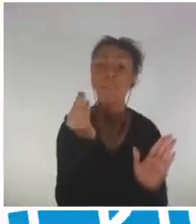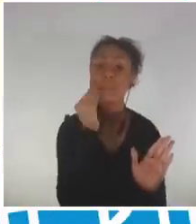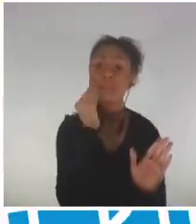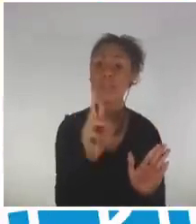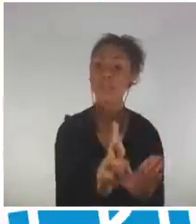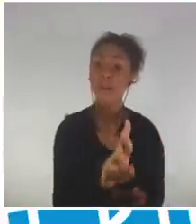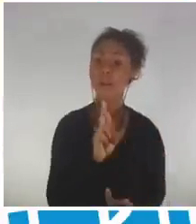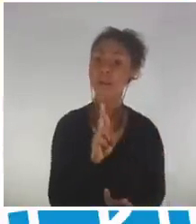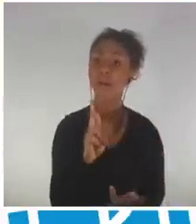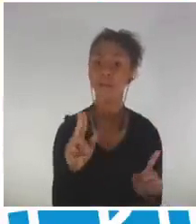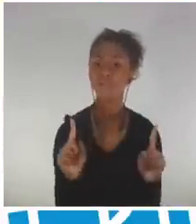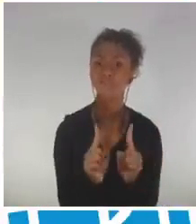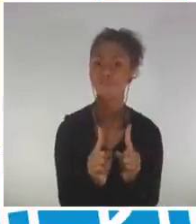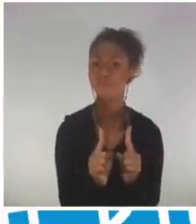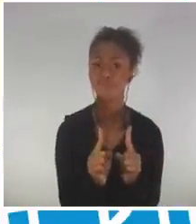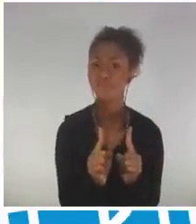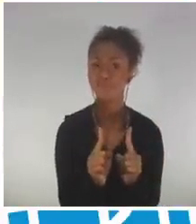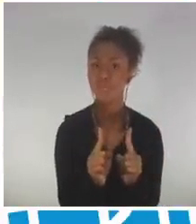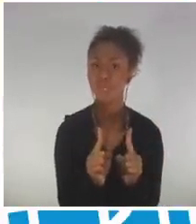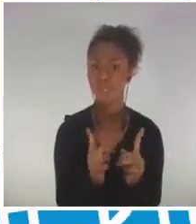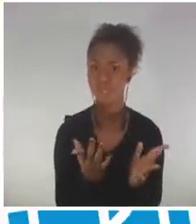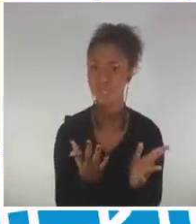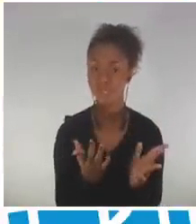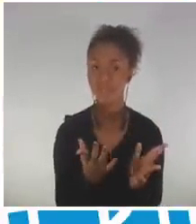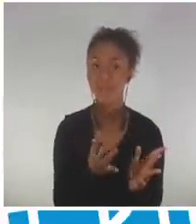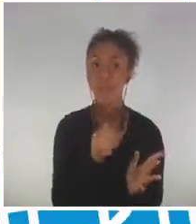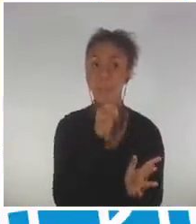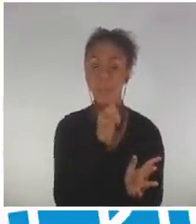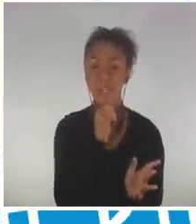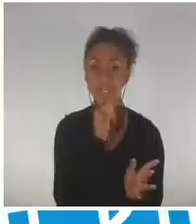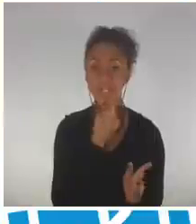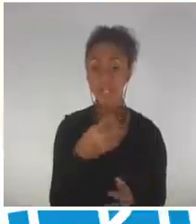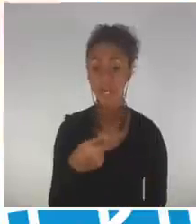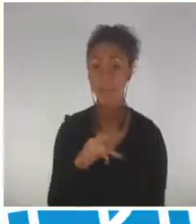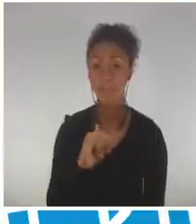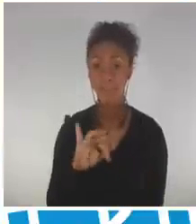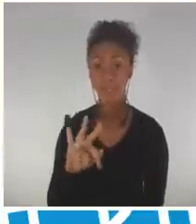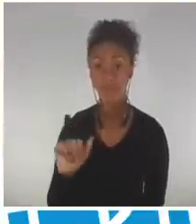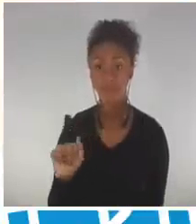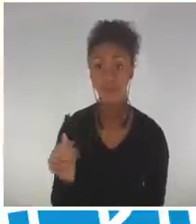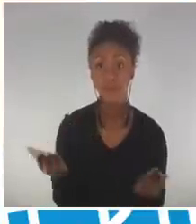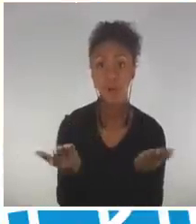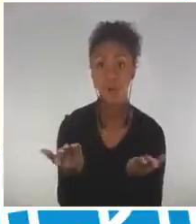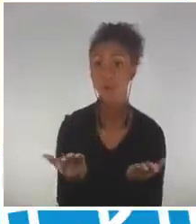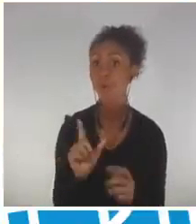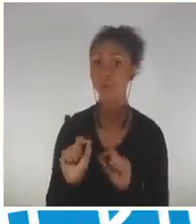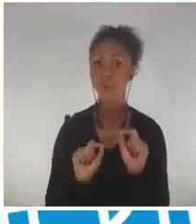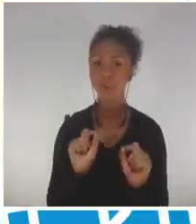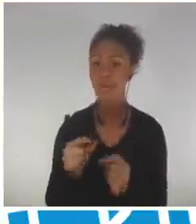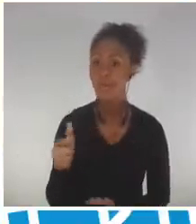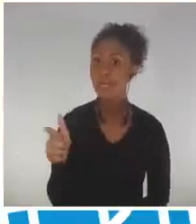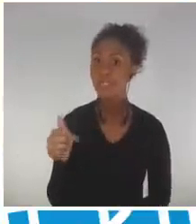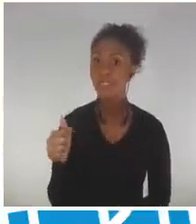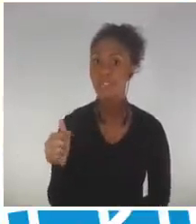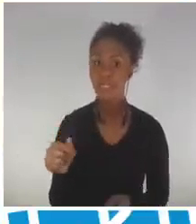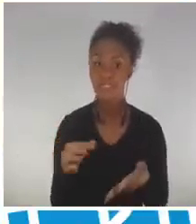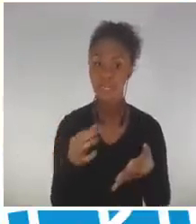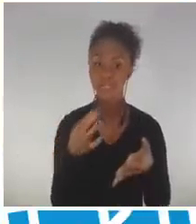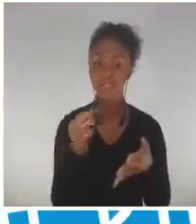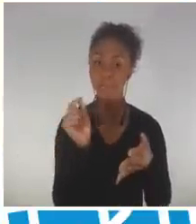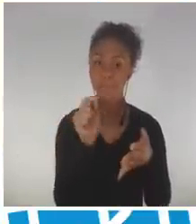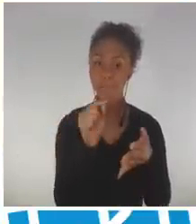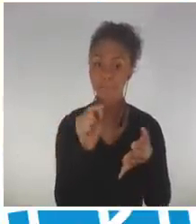né? Respostas curtas, como o PISA faz. O PISA hoje tem 17 questões abertas de língua